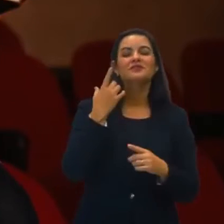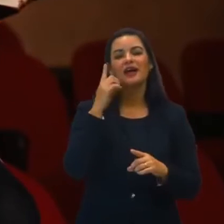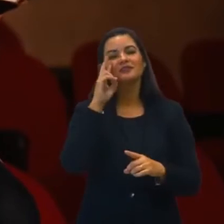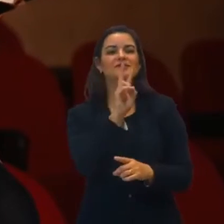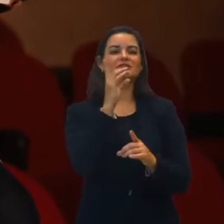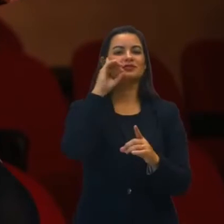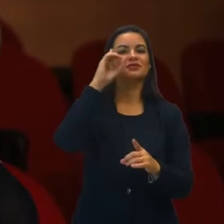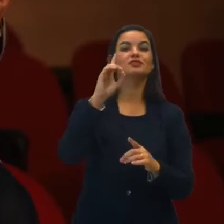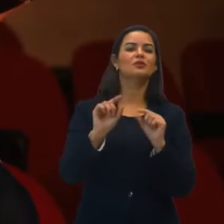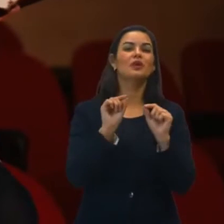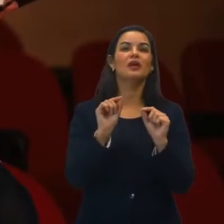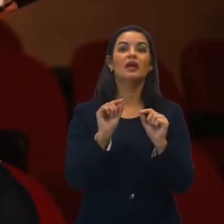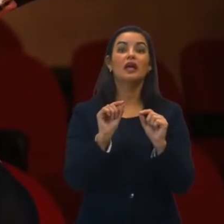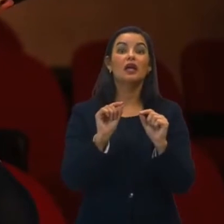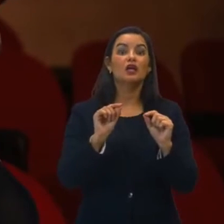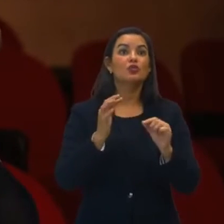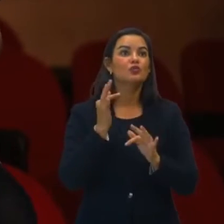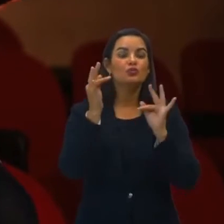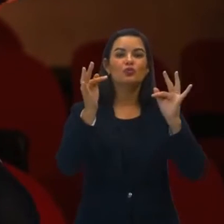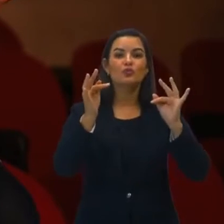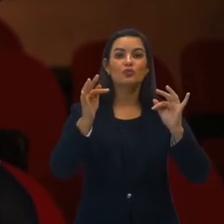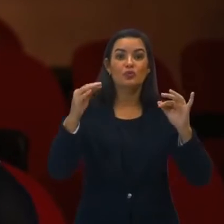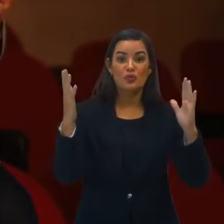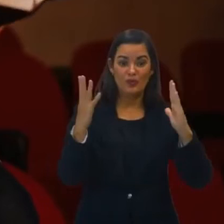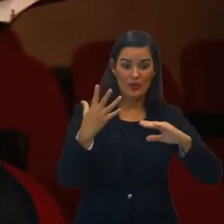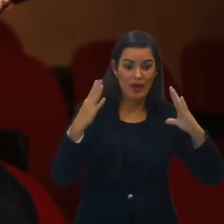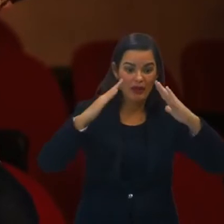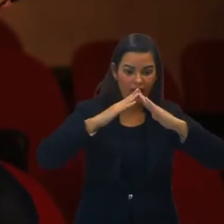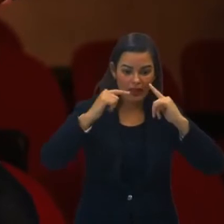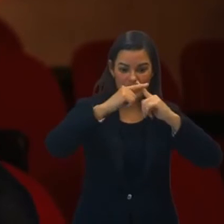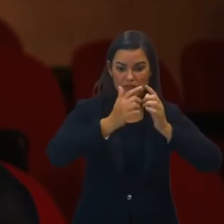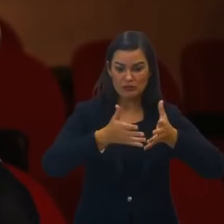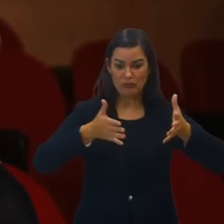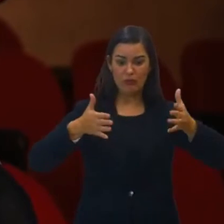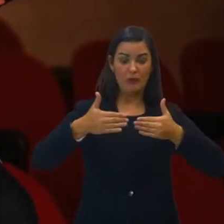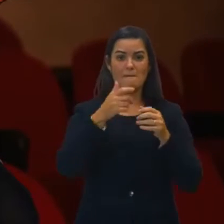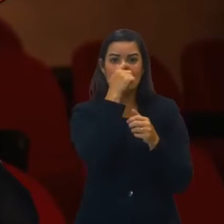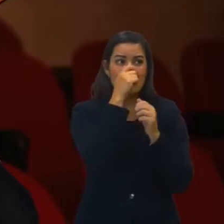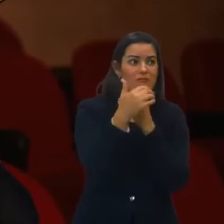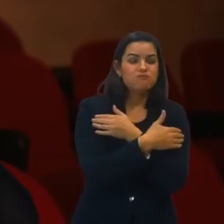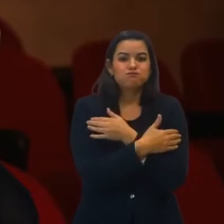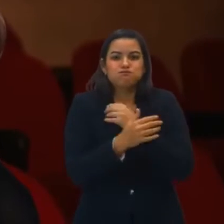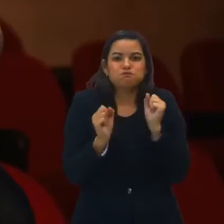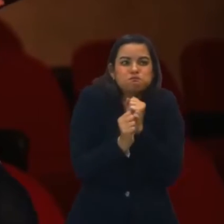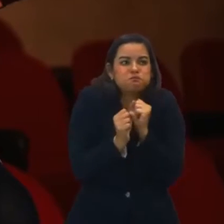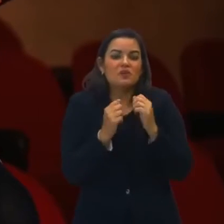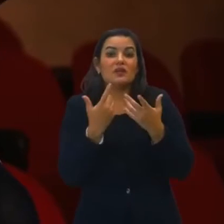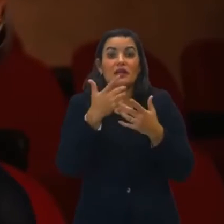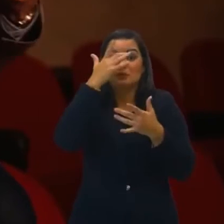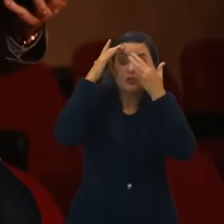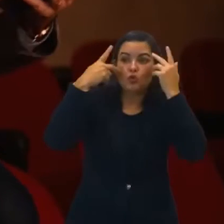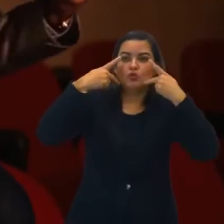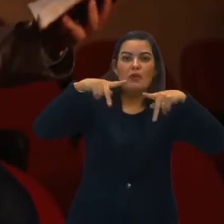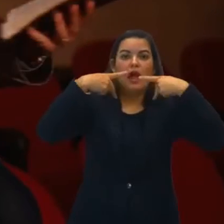quando os templos ficarão pequenos, quando os bancos ficarão lotados, quando os pregadores terão que ir para as